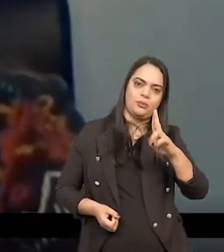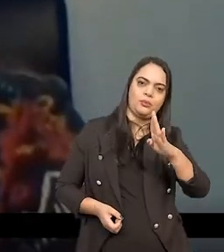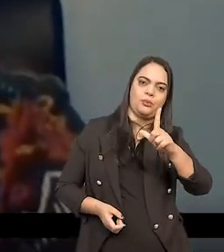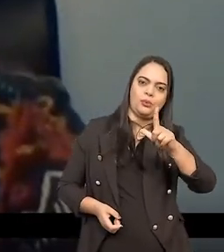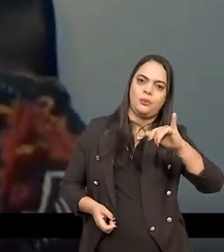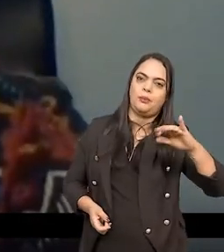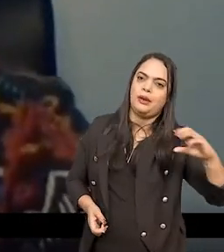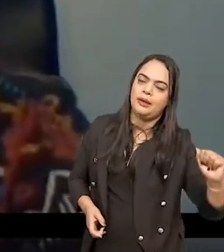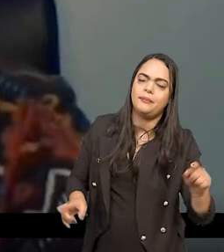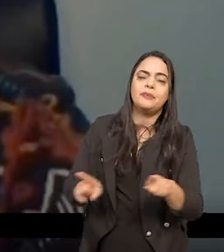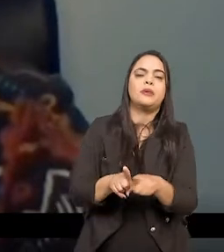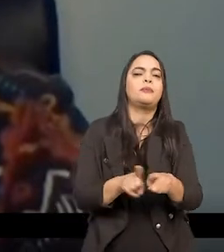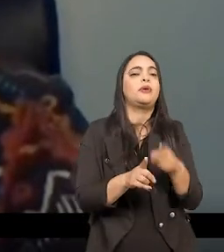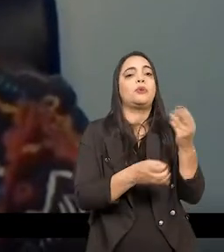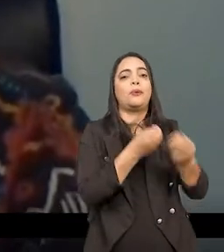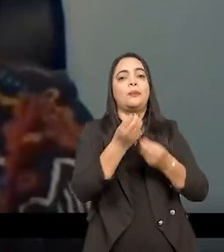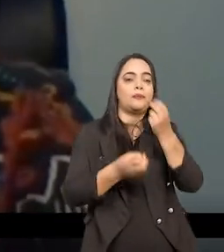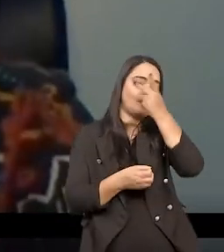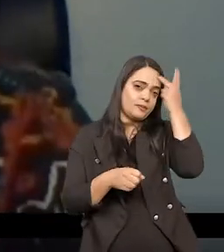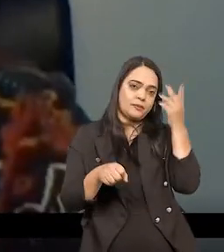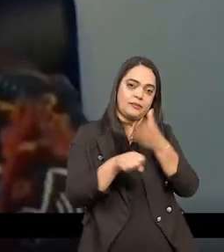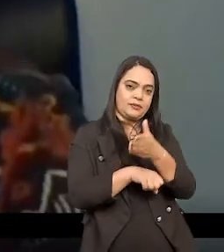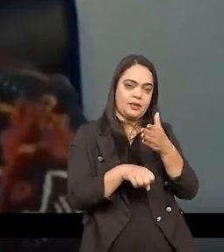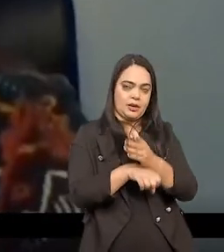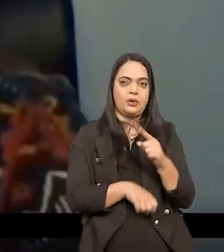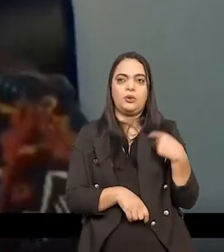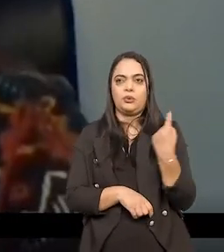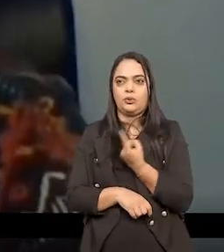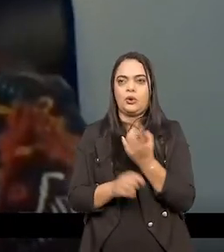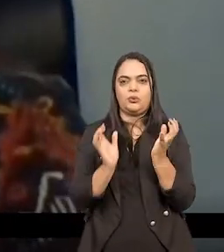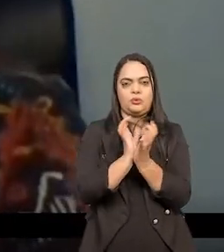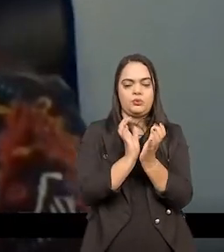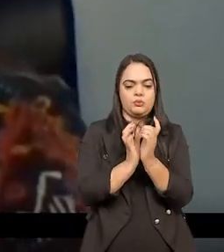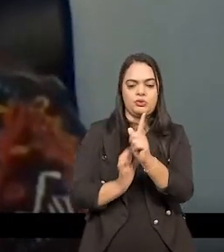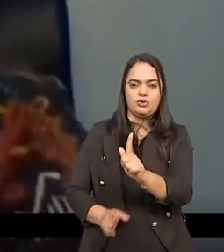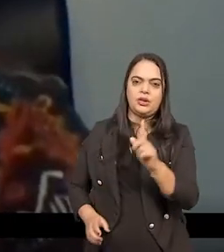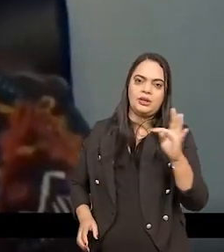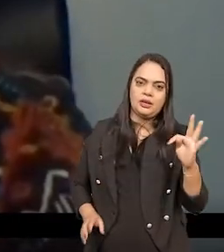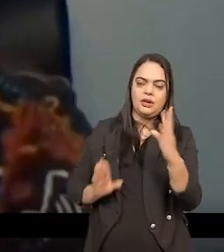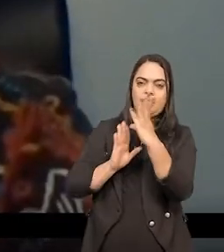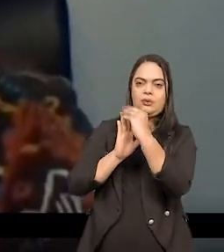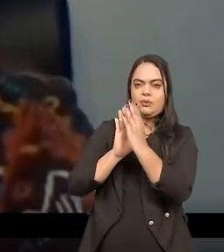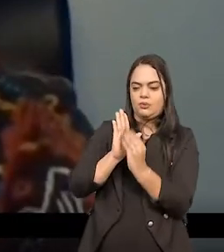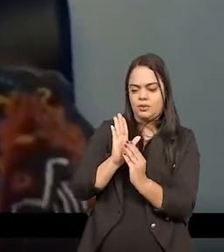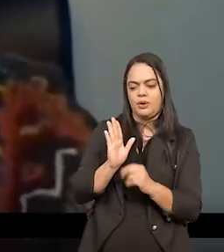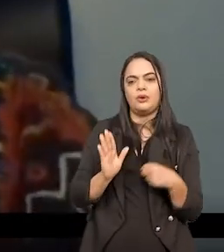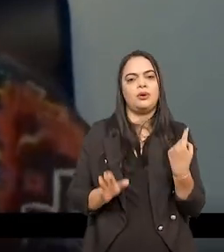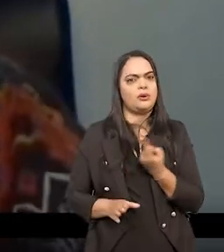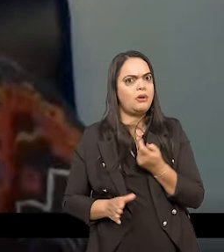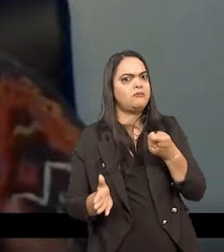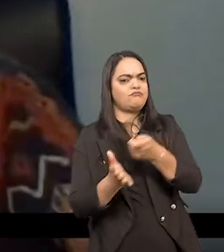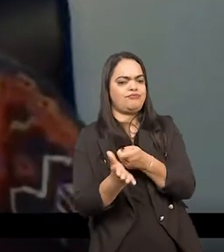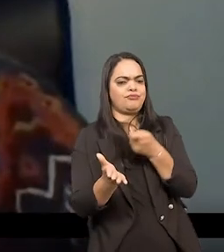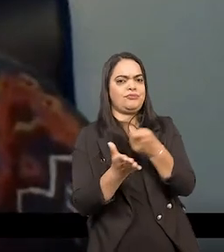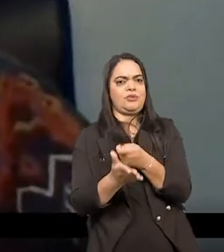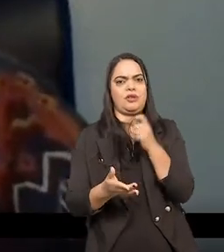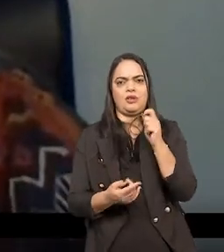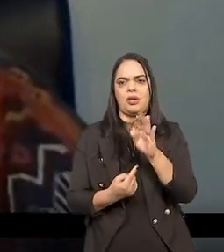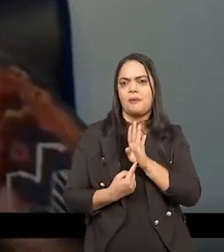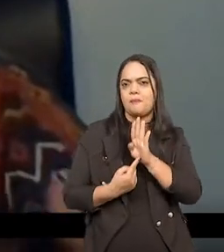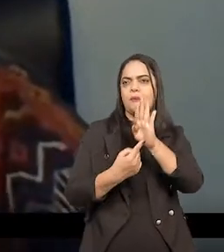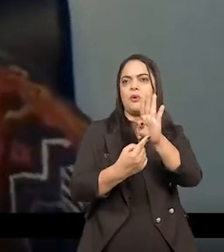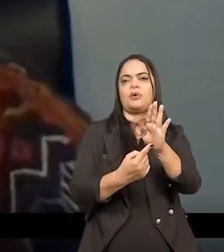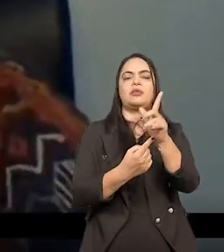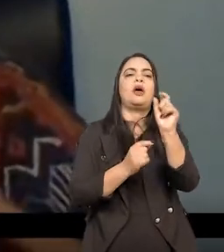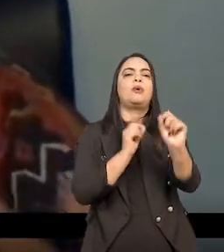pessoas nisso, né? Tanto que o nosso GT, que a Dilza coordena de conteúdos, a gente vem insistindo muito nisso, de enfatizarmos os sujeitos,